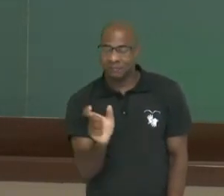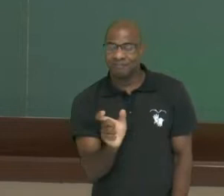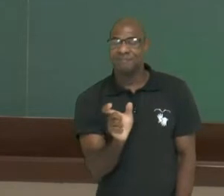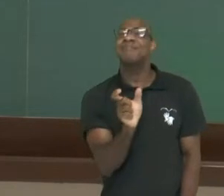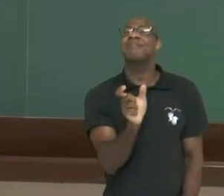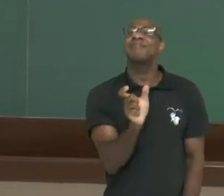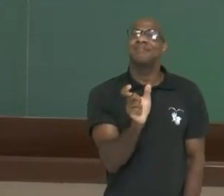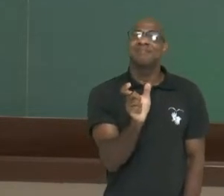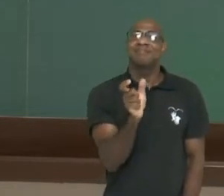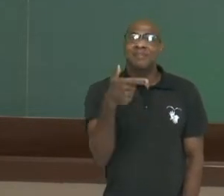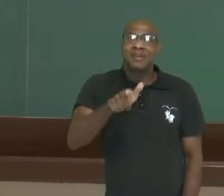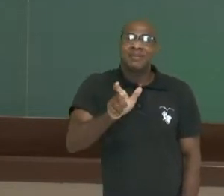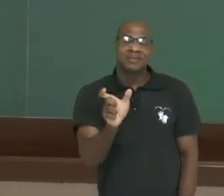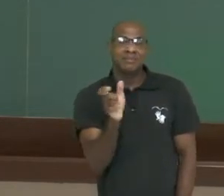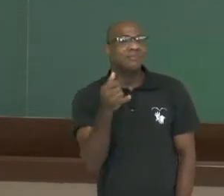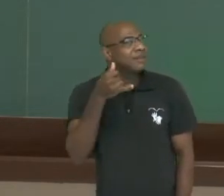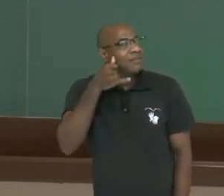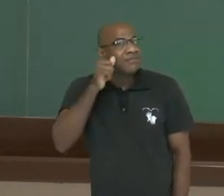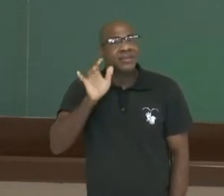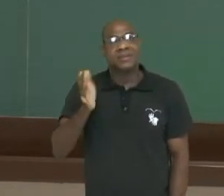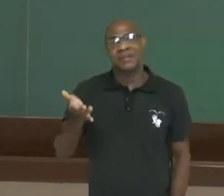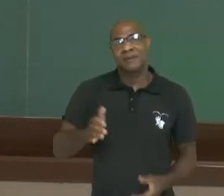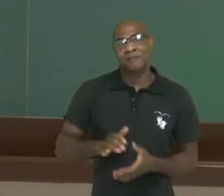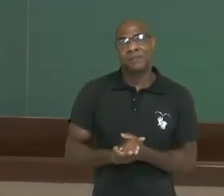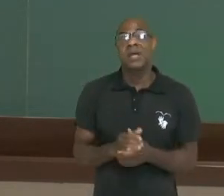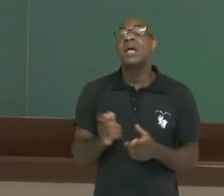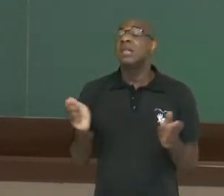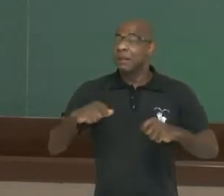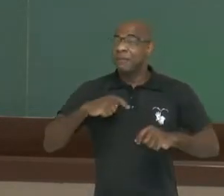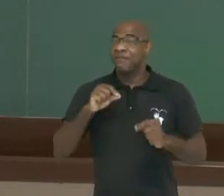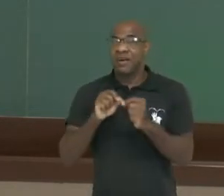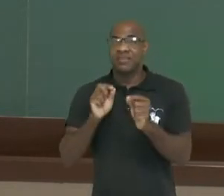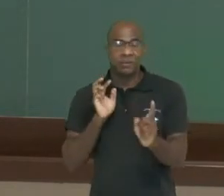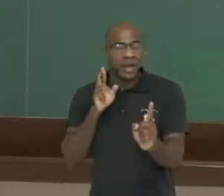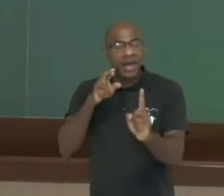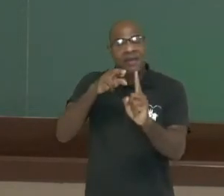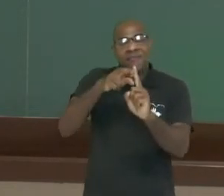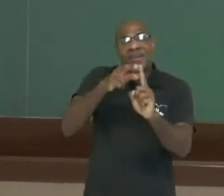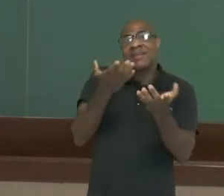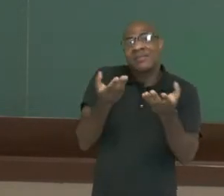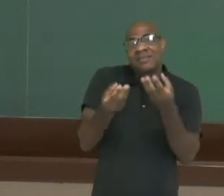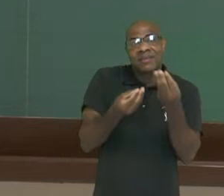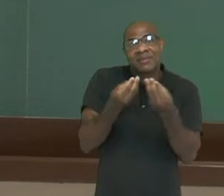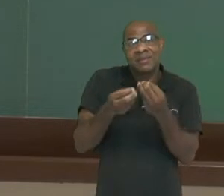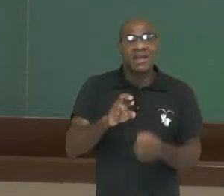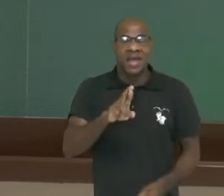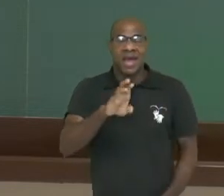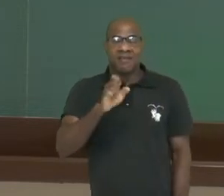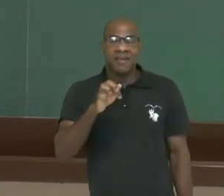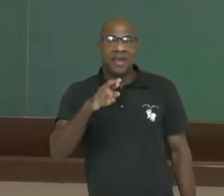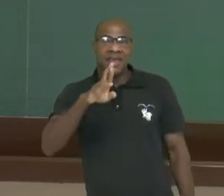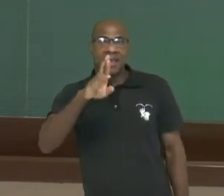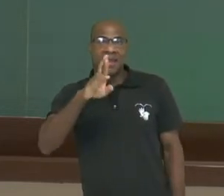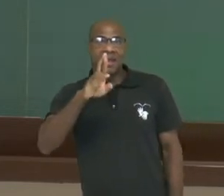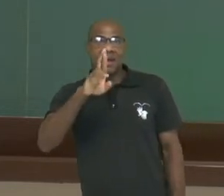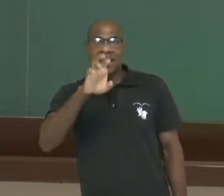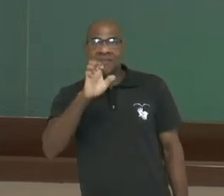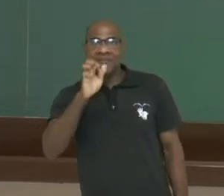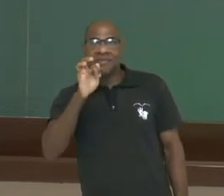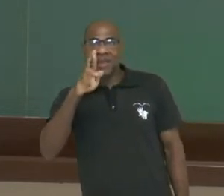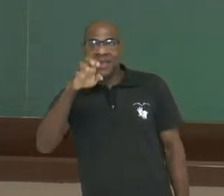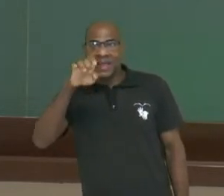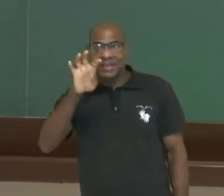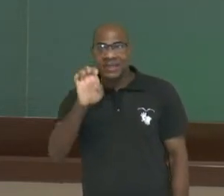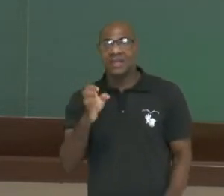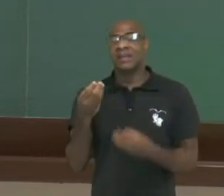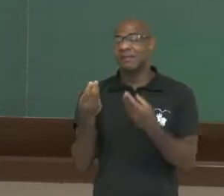sujeito oculto, eu faço uma referenciação, uma coesão, não por referenciação, mas eu faço uma coesão por